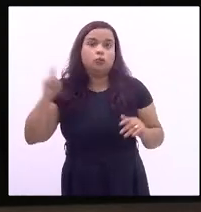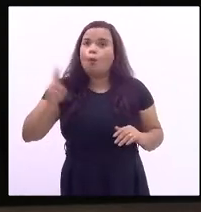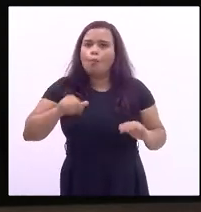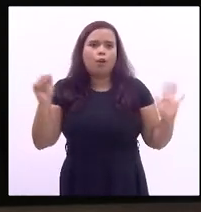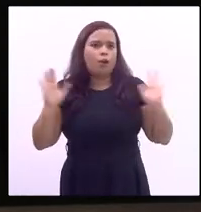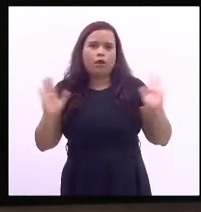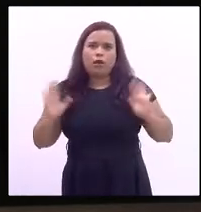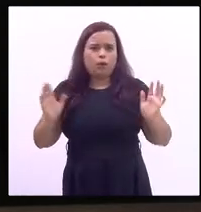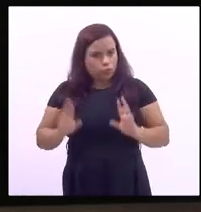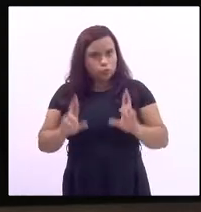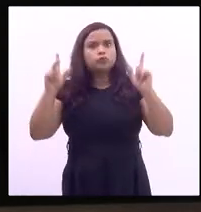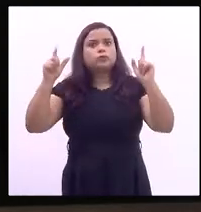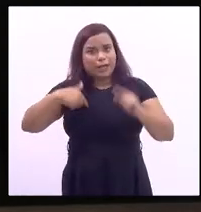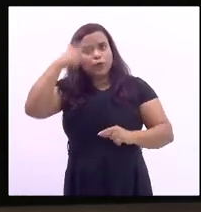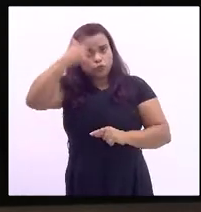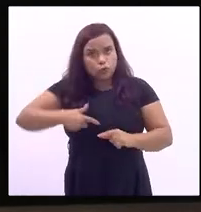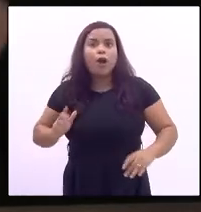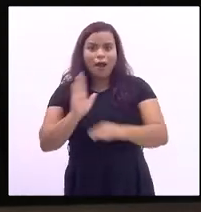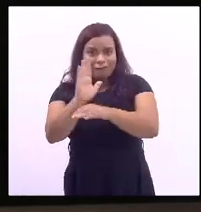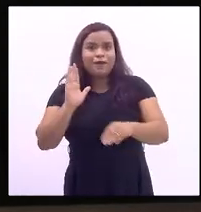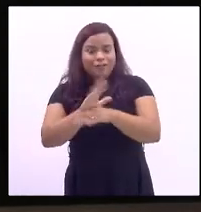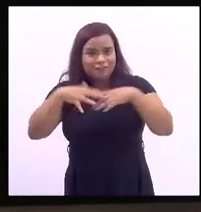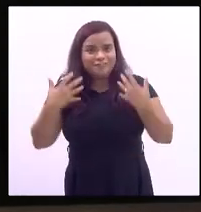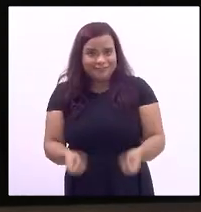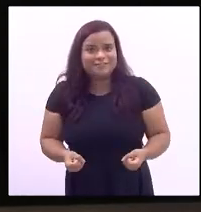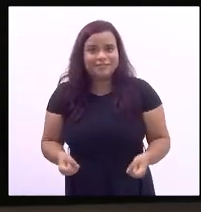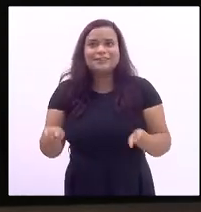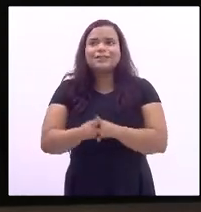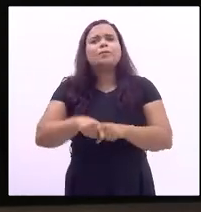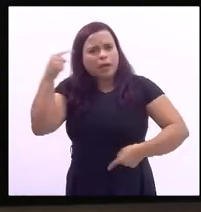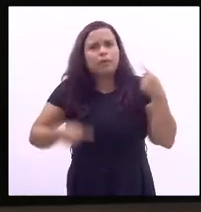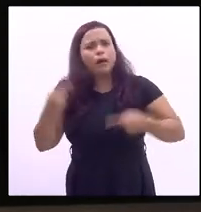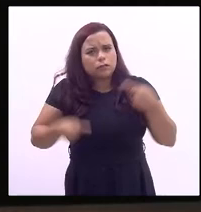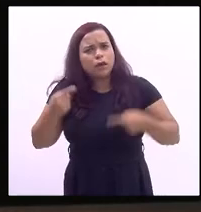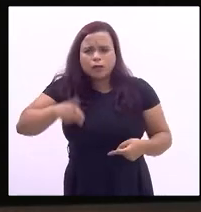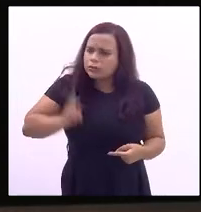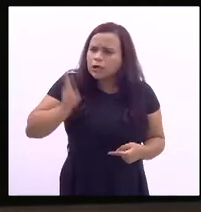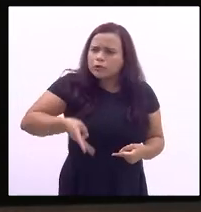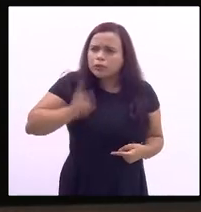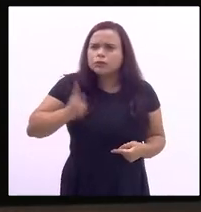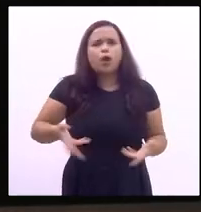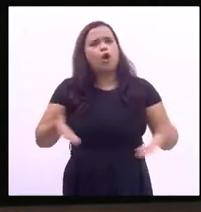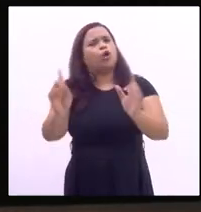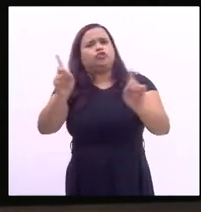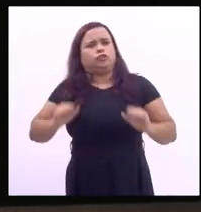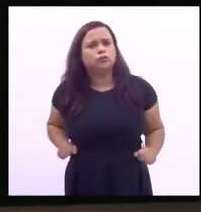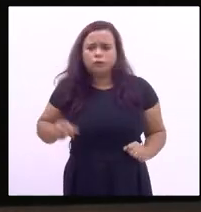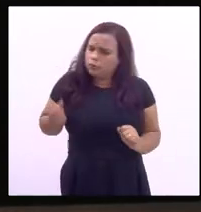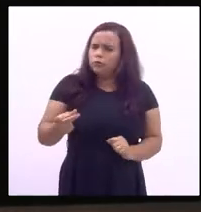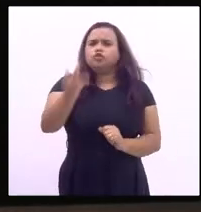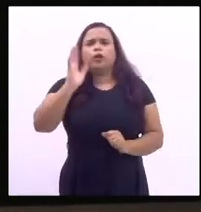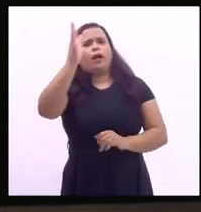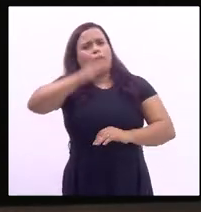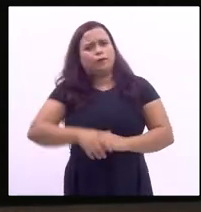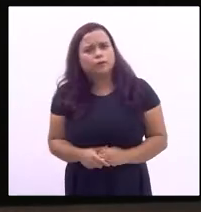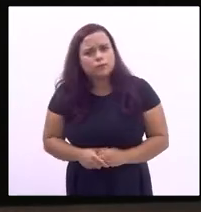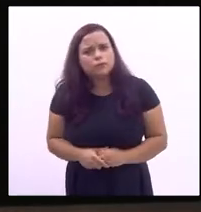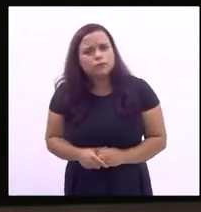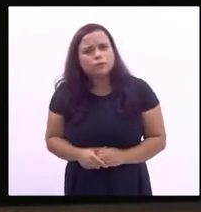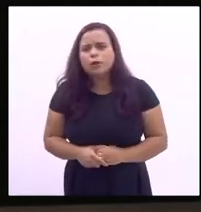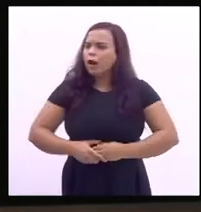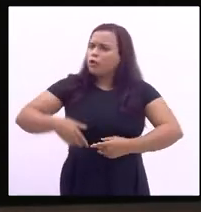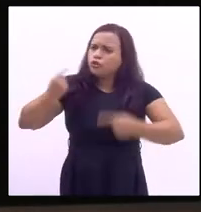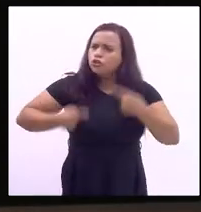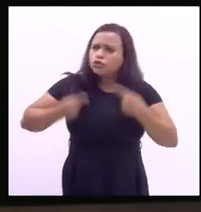forma muito pelo contrário eu sou a favor e deixo discutido isso não é de hoje e não é de hoje